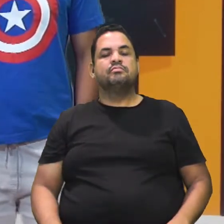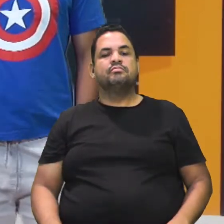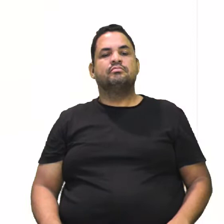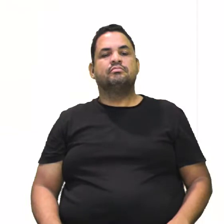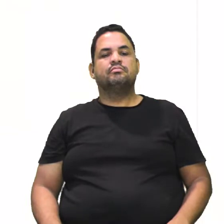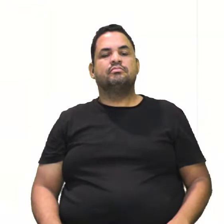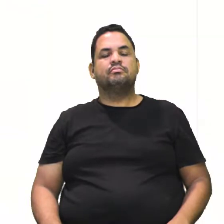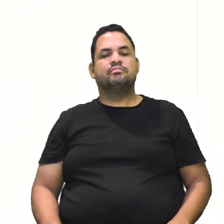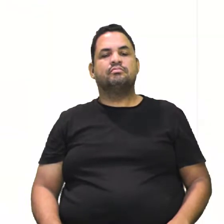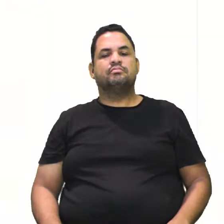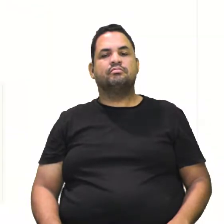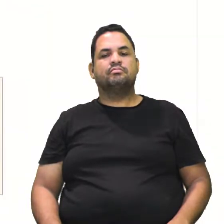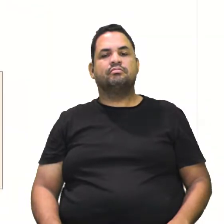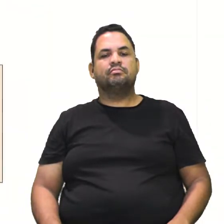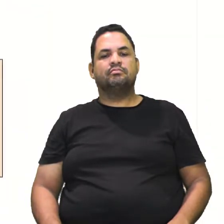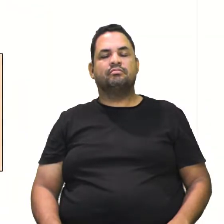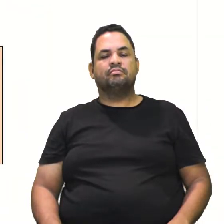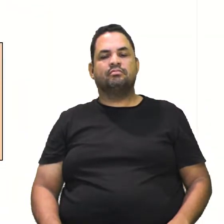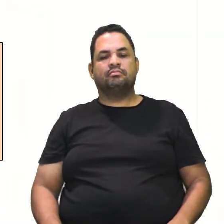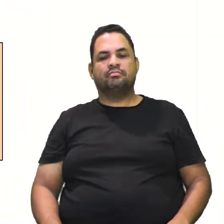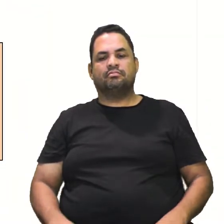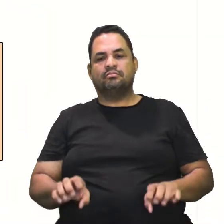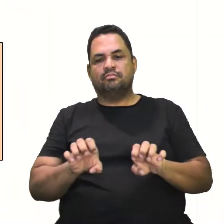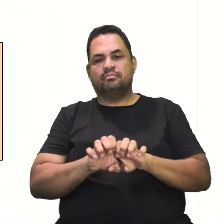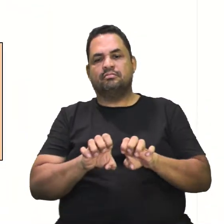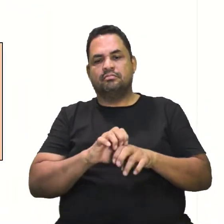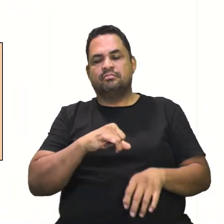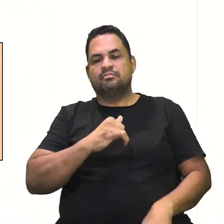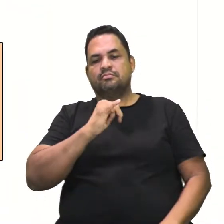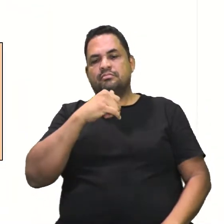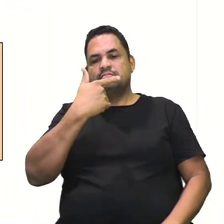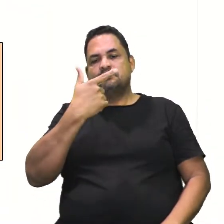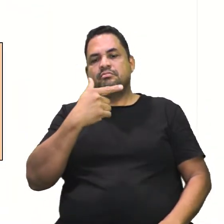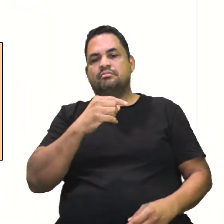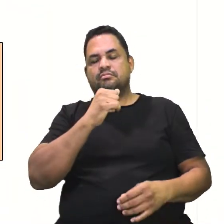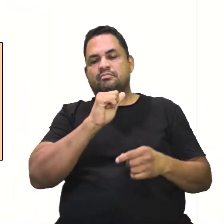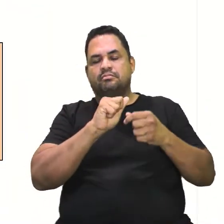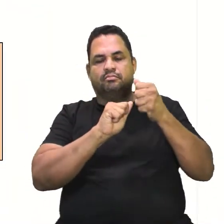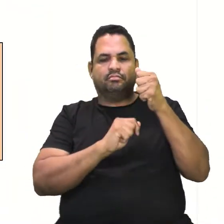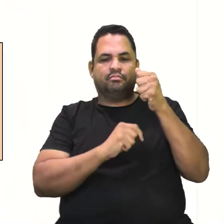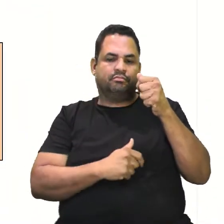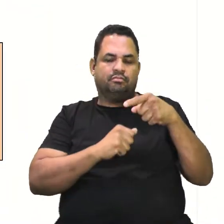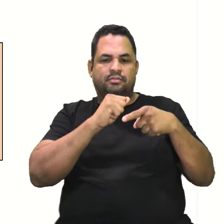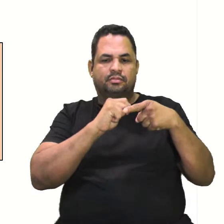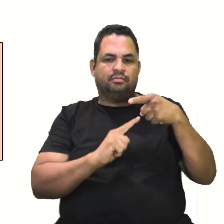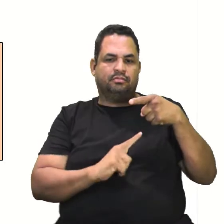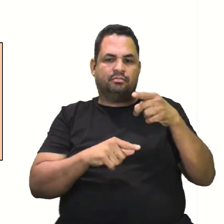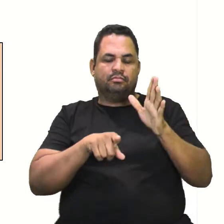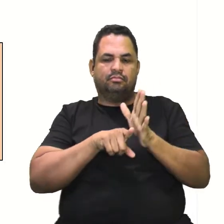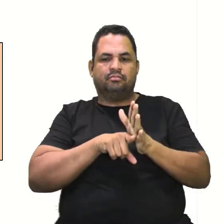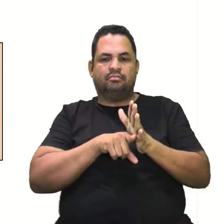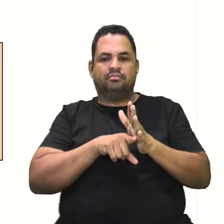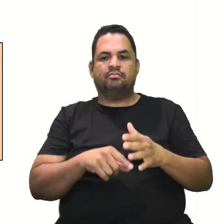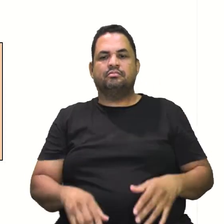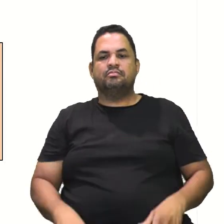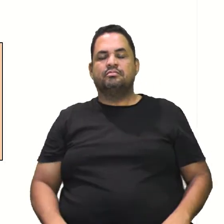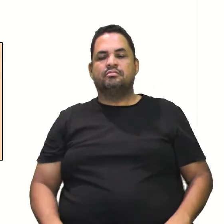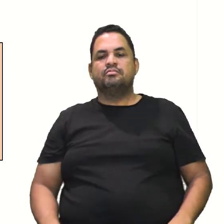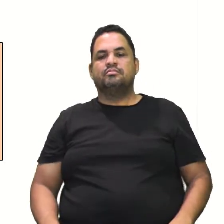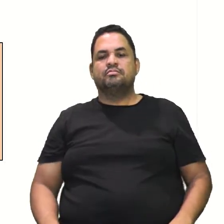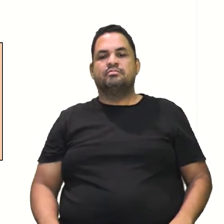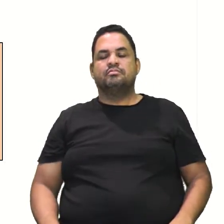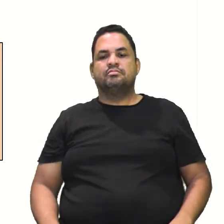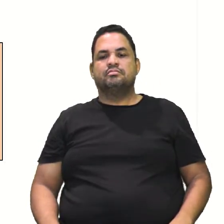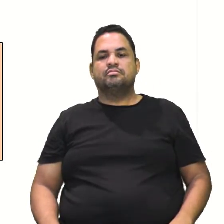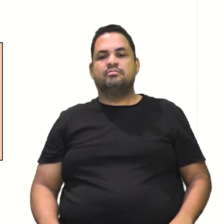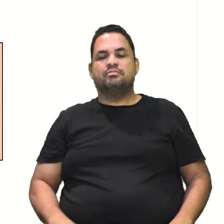caso, desse jeito, ó. Então a equação é Y ao quadrado sobre A ao quadrado menos, esse menos é o determinante